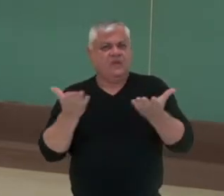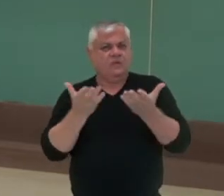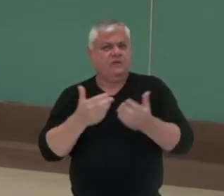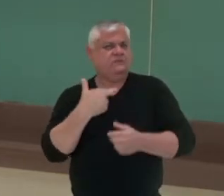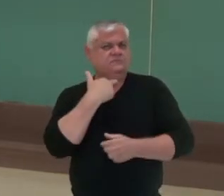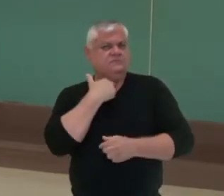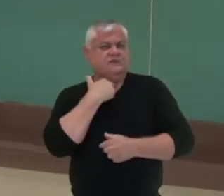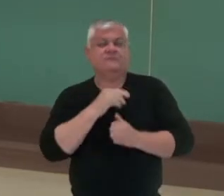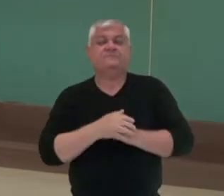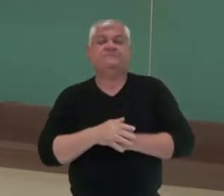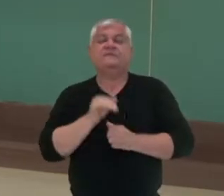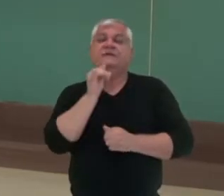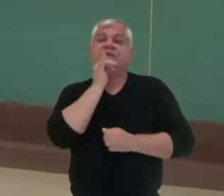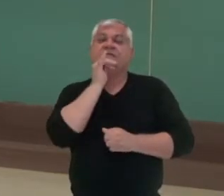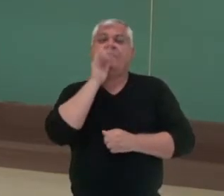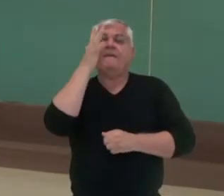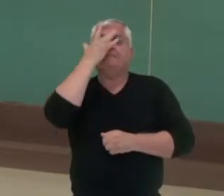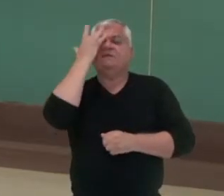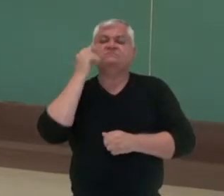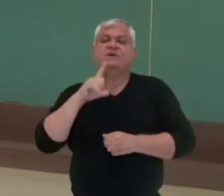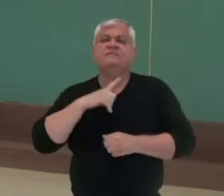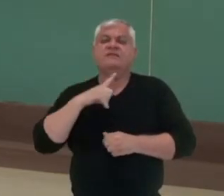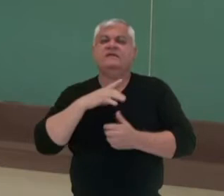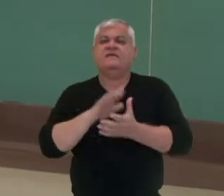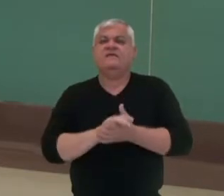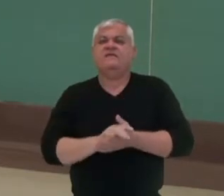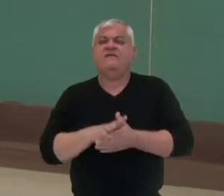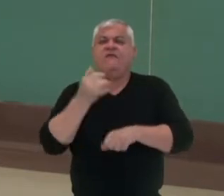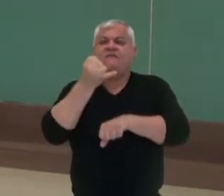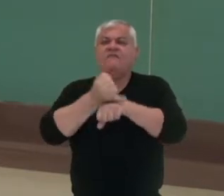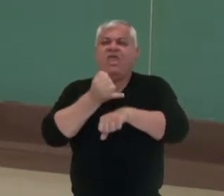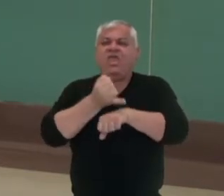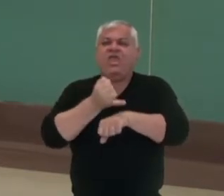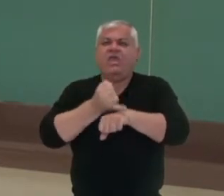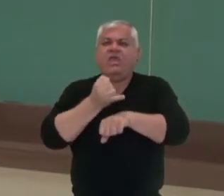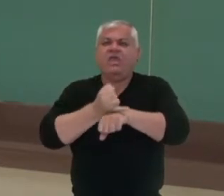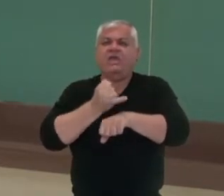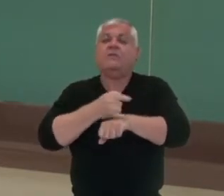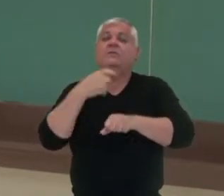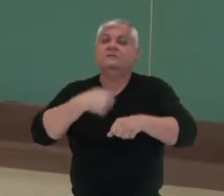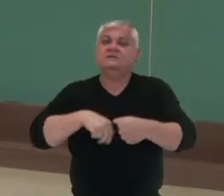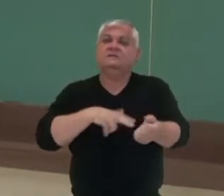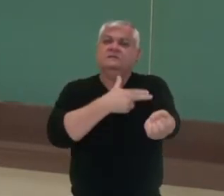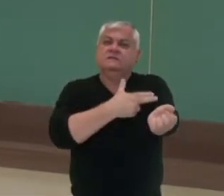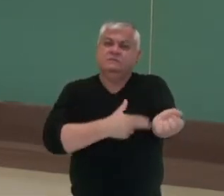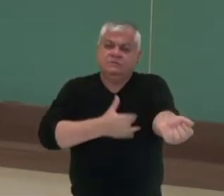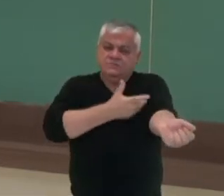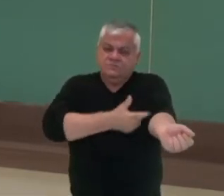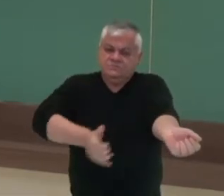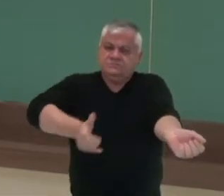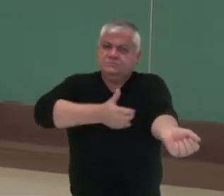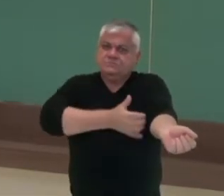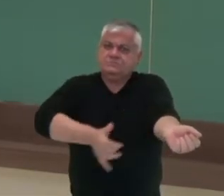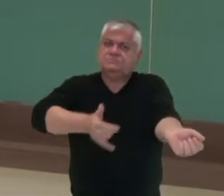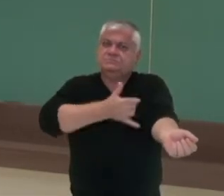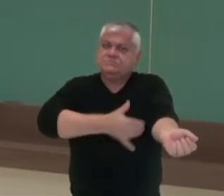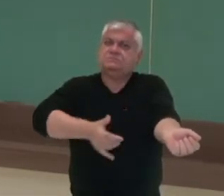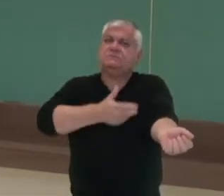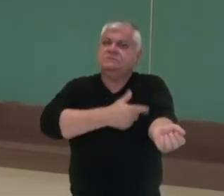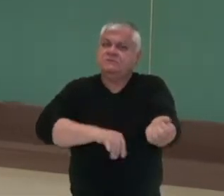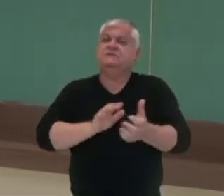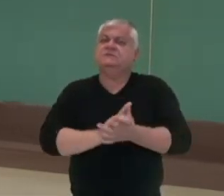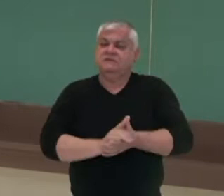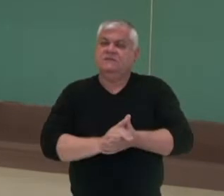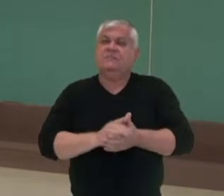Por exemplo, uma pessoa que tem excesso de ferro no sangue. Pode ser utilizada a sangria para controlar essa quantidade